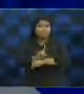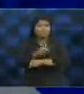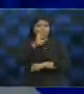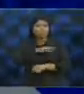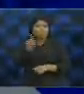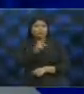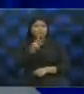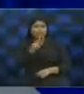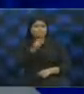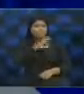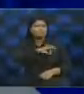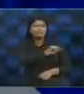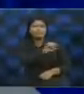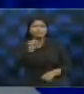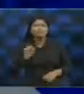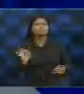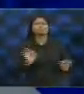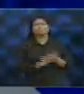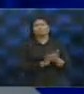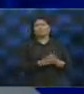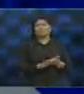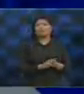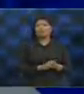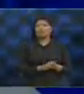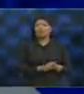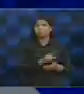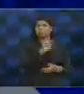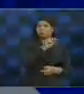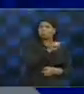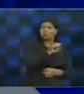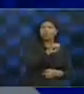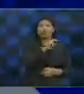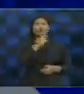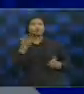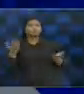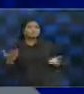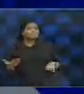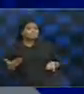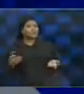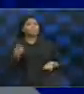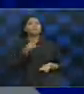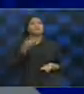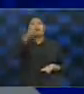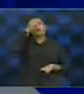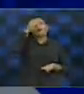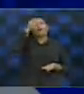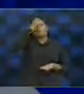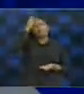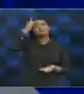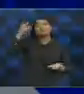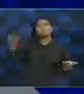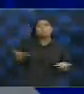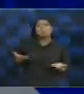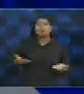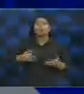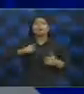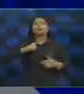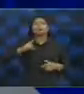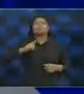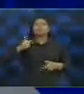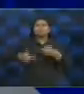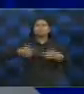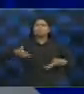de outubro, e a prefeitura que rumou em passos seguros, no meio da crise, para levar o barco para o outro lado do